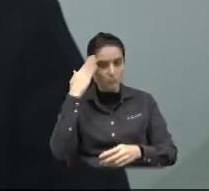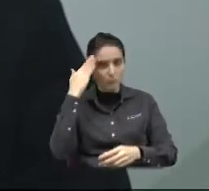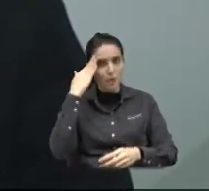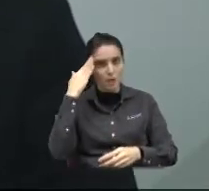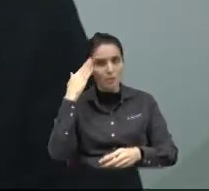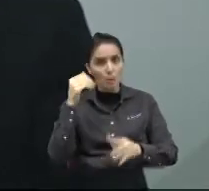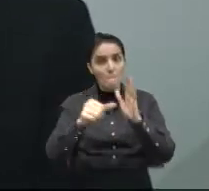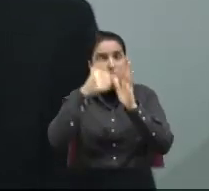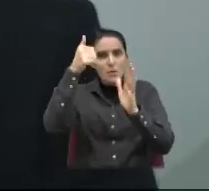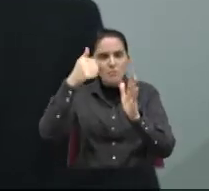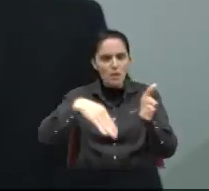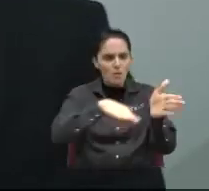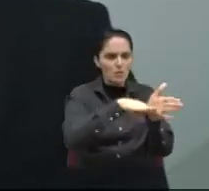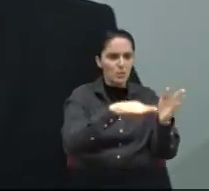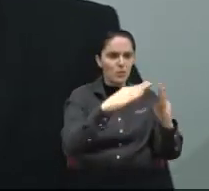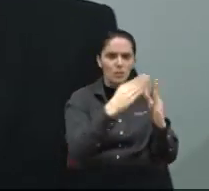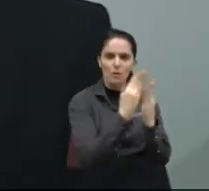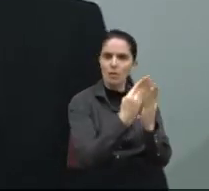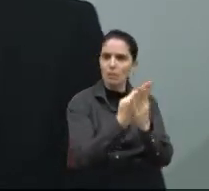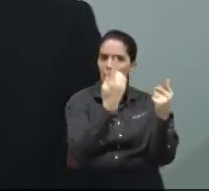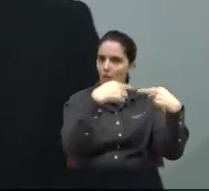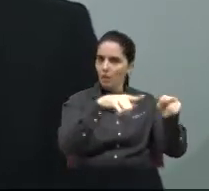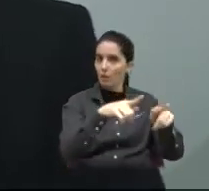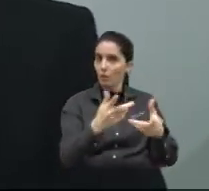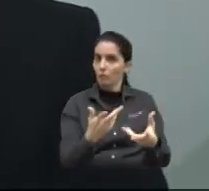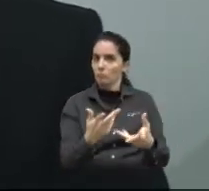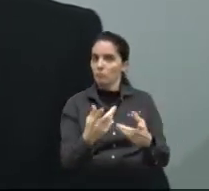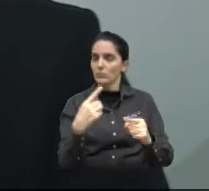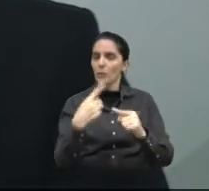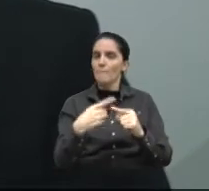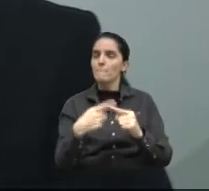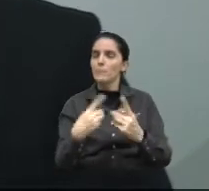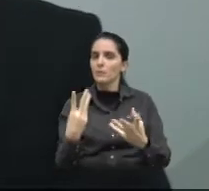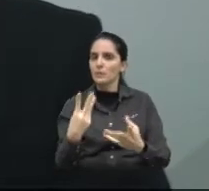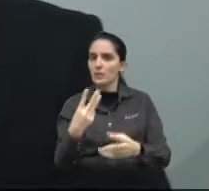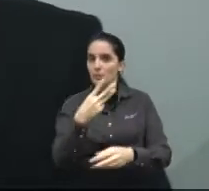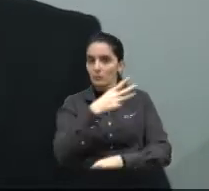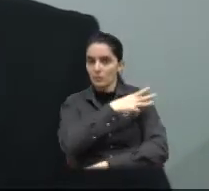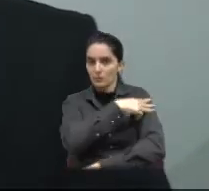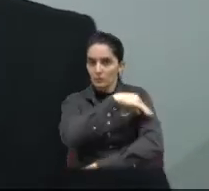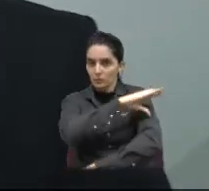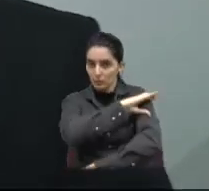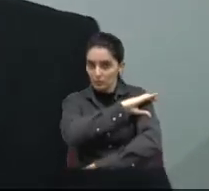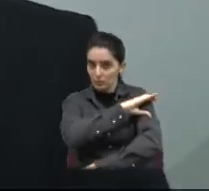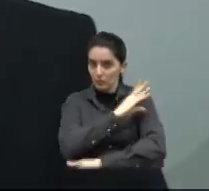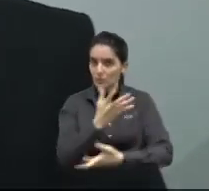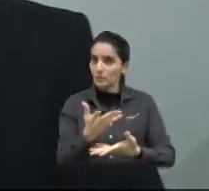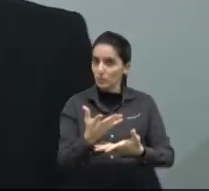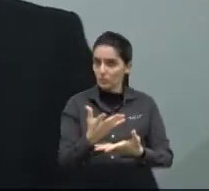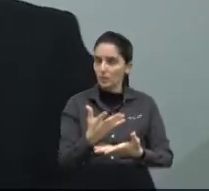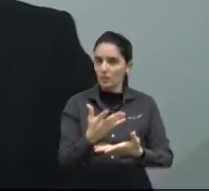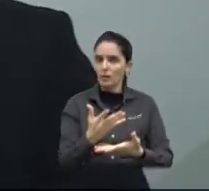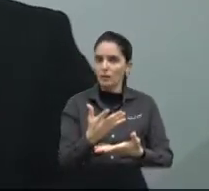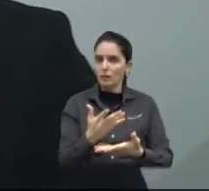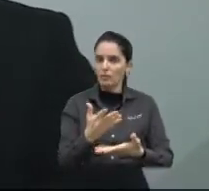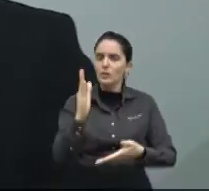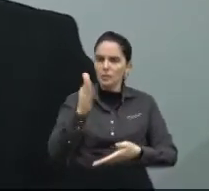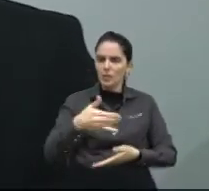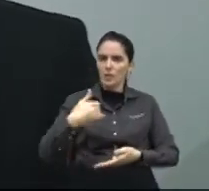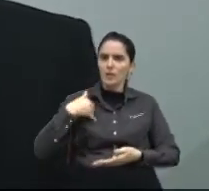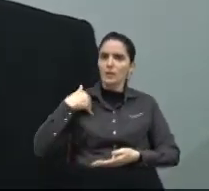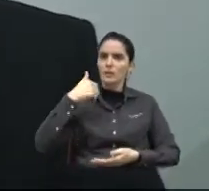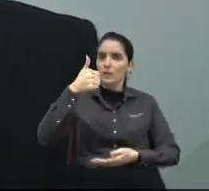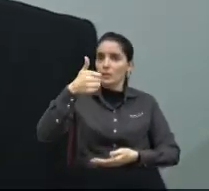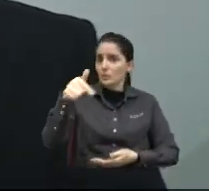porque quando se forma no 3º ano já tem 16 17 anos isso é se não reprovar nós tivemos